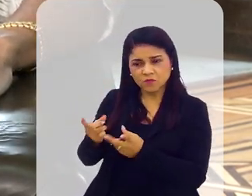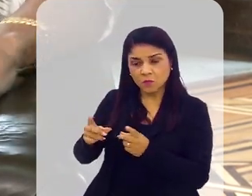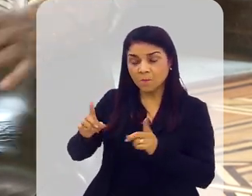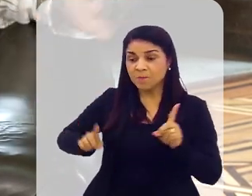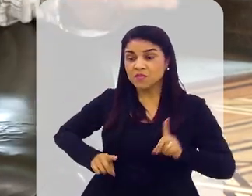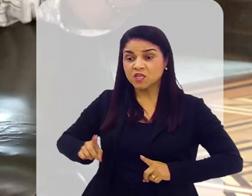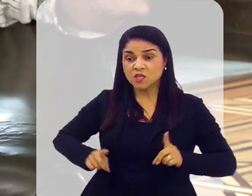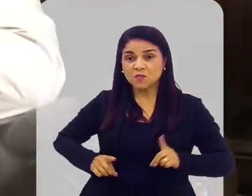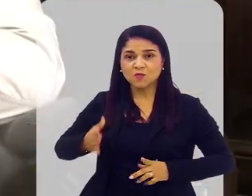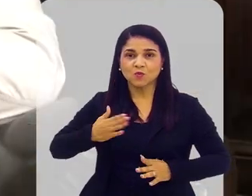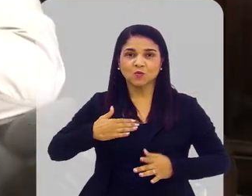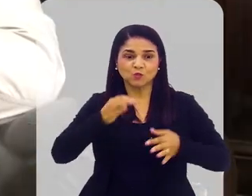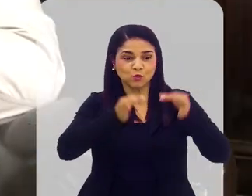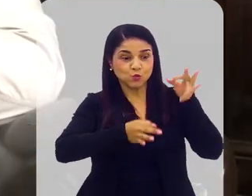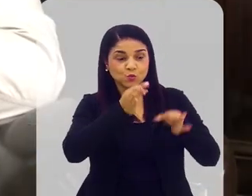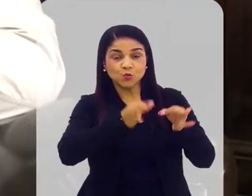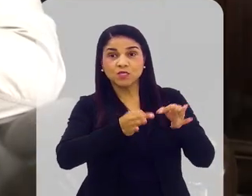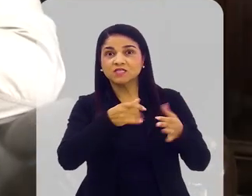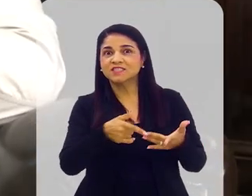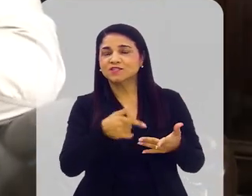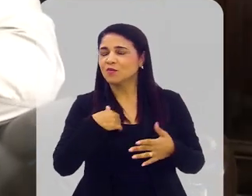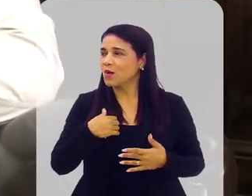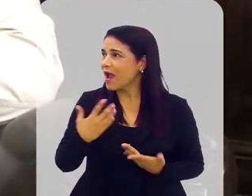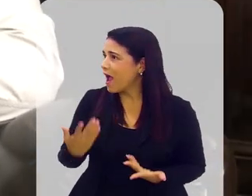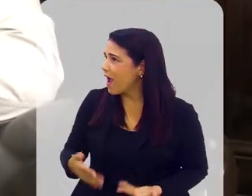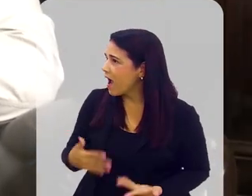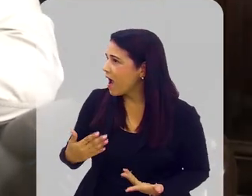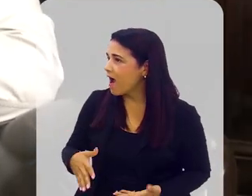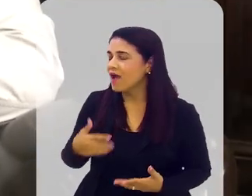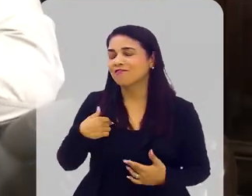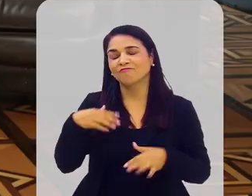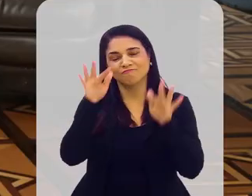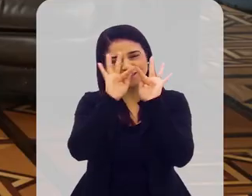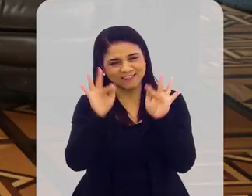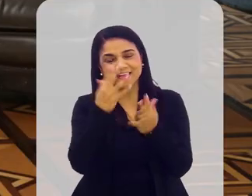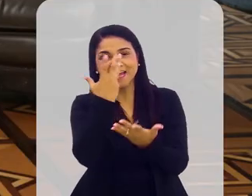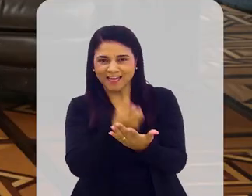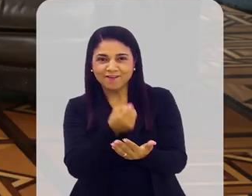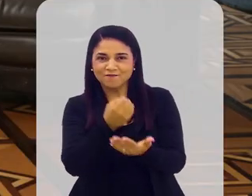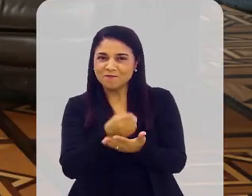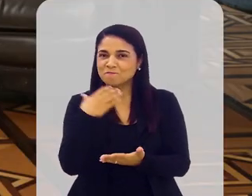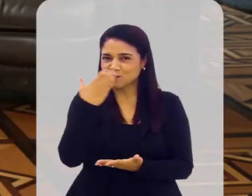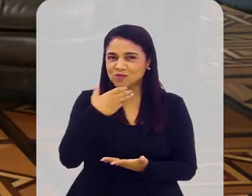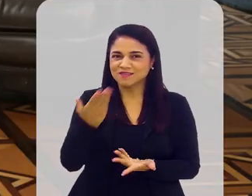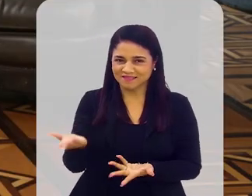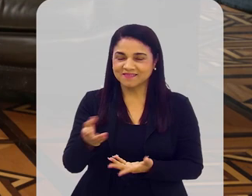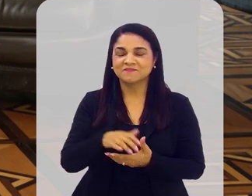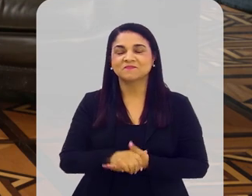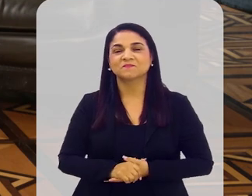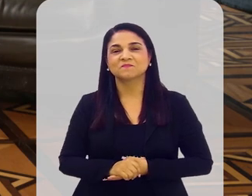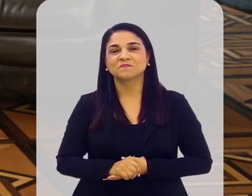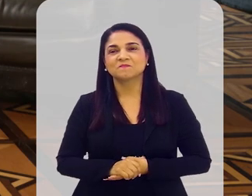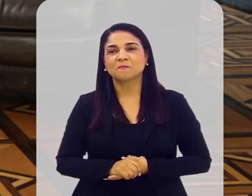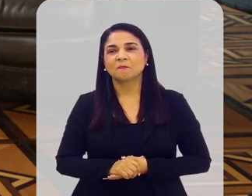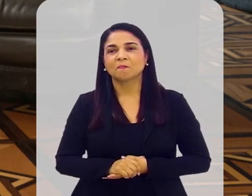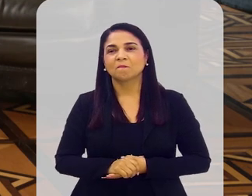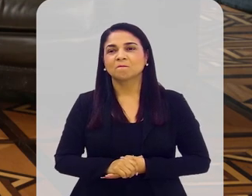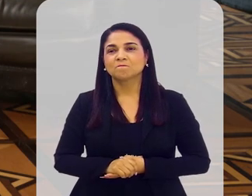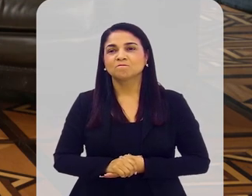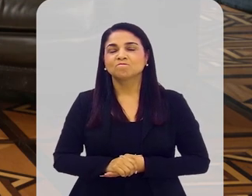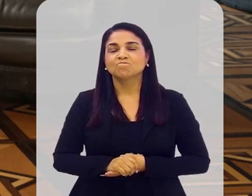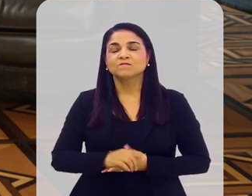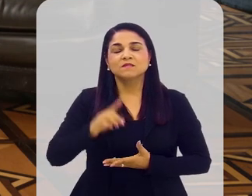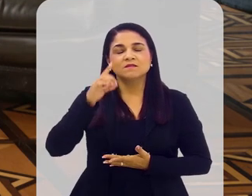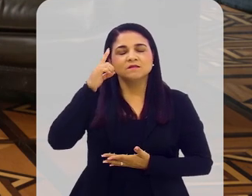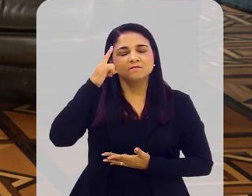música é do meu primo. Falei, não faz isso comigo não, eu não aguento essas coisas. E eu tive a felicidade de gravar. Canta pra gente um pedacinho dela aí, vai. É